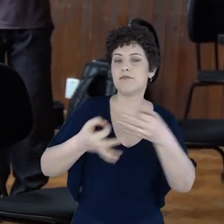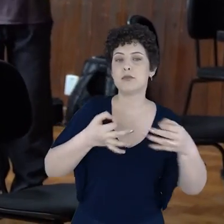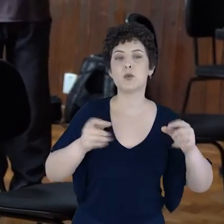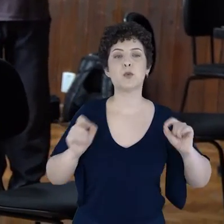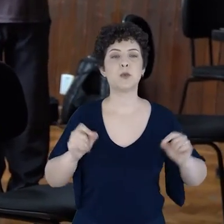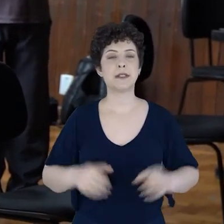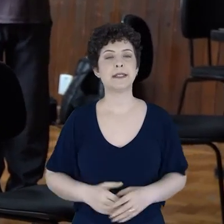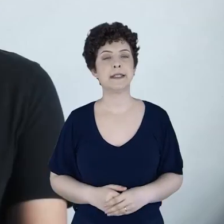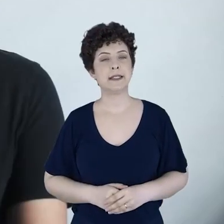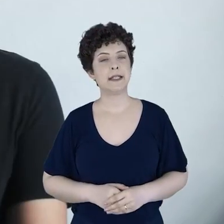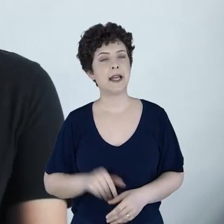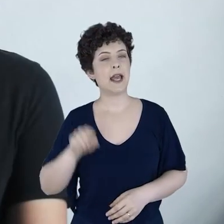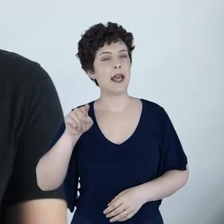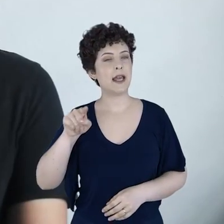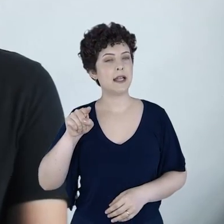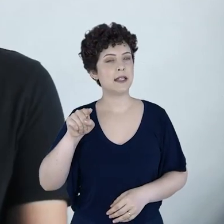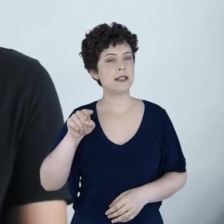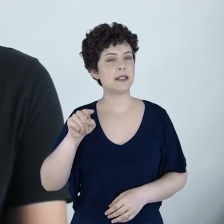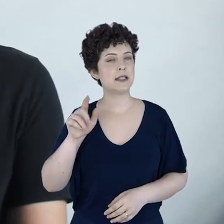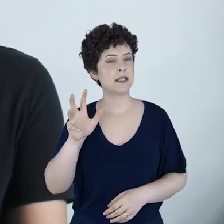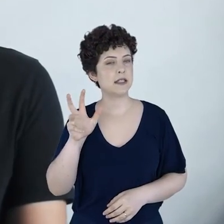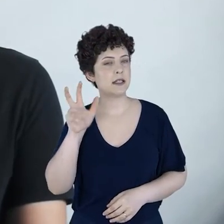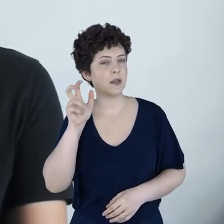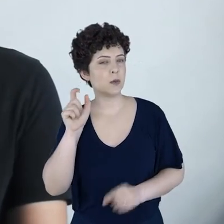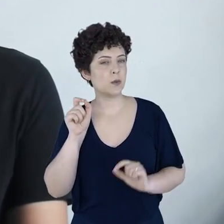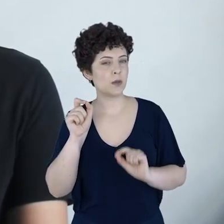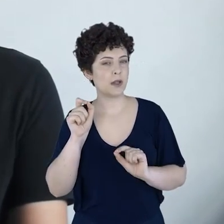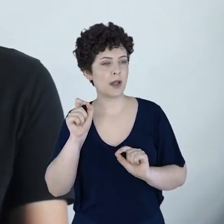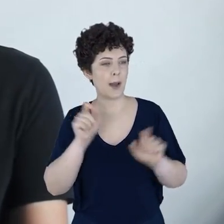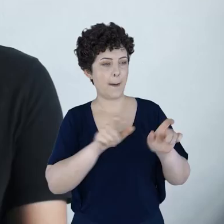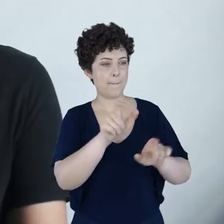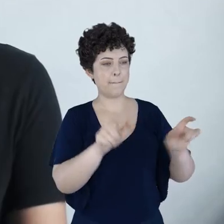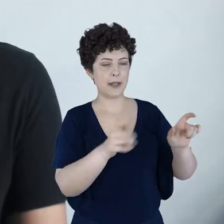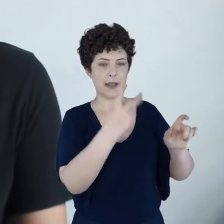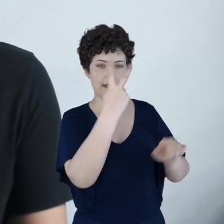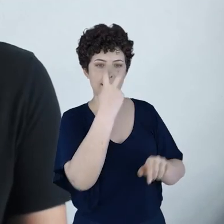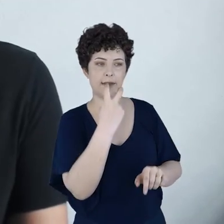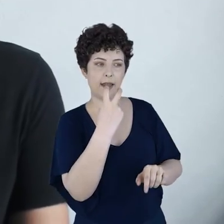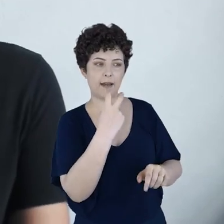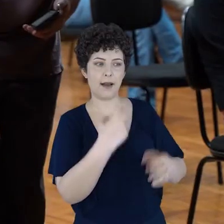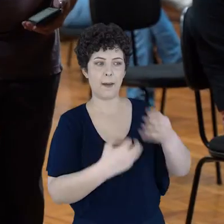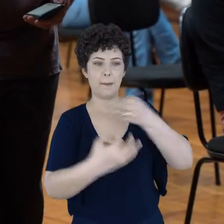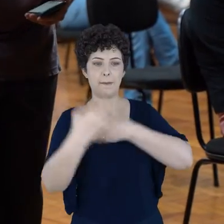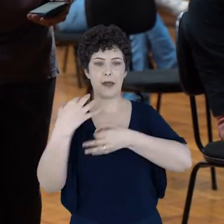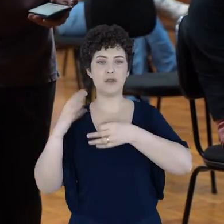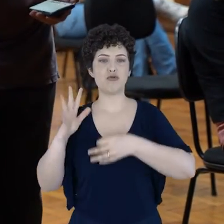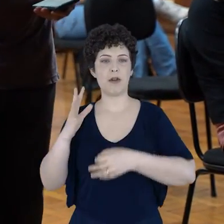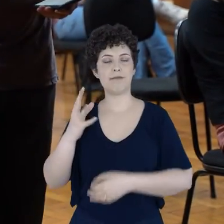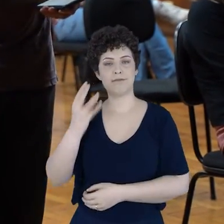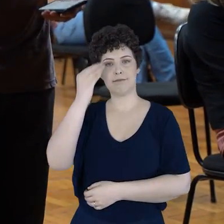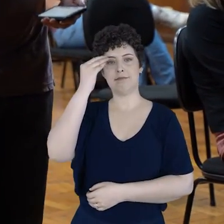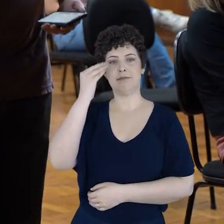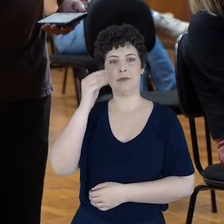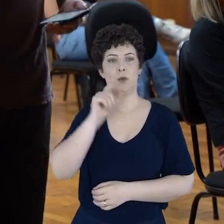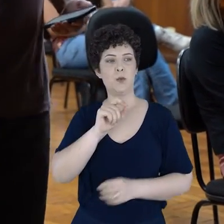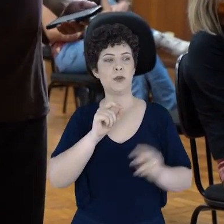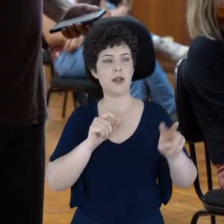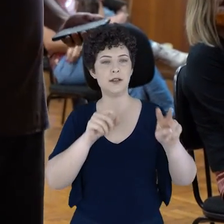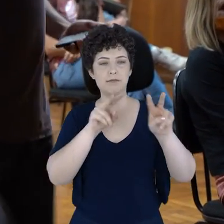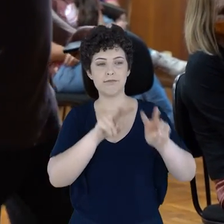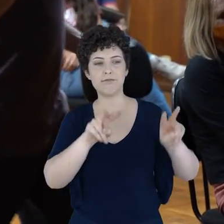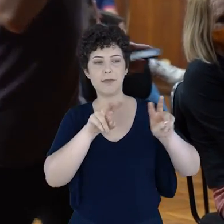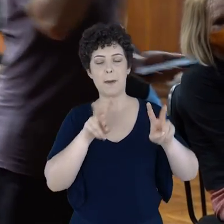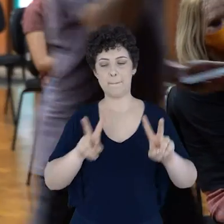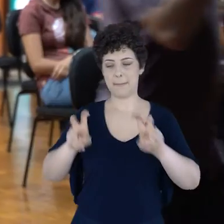comentando que eles ouviram o que pessoas cegas ou pessoas de baixa visão